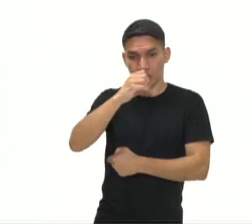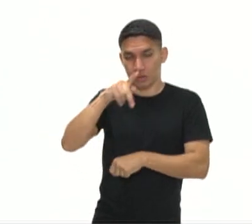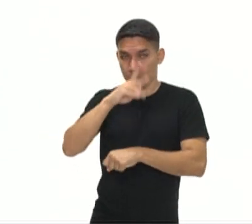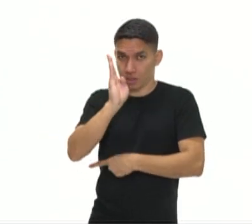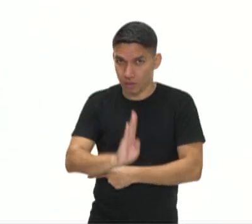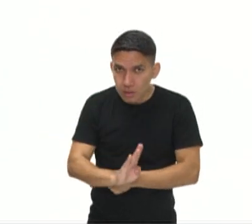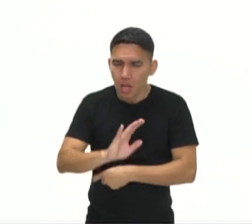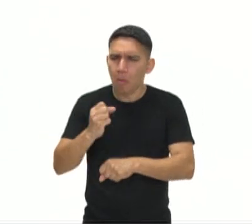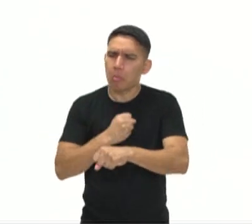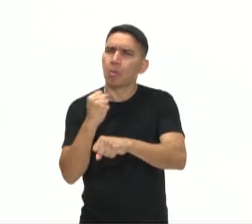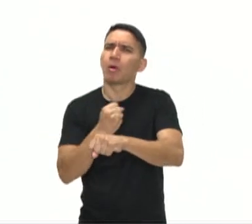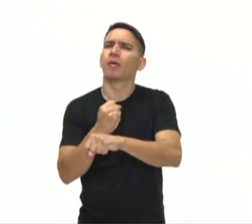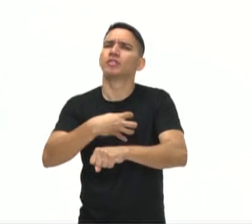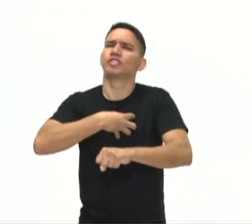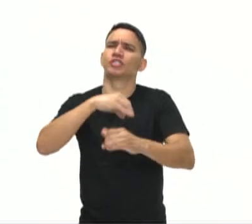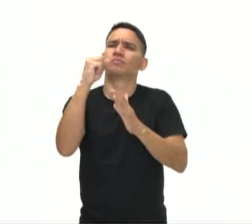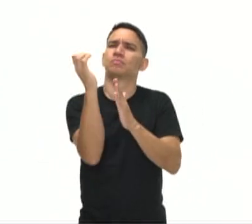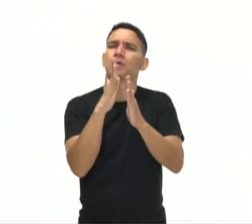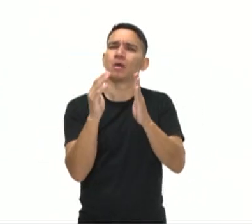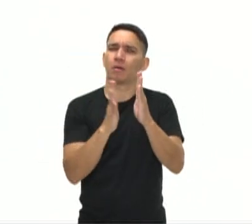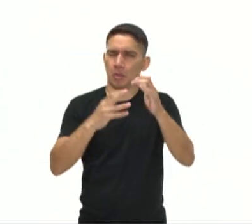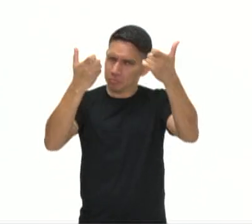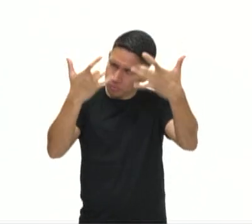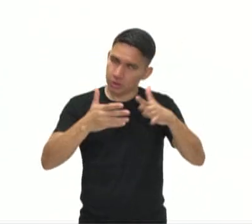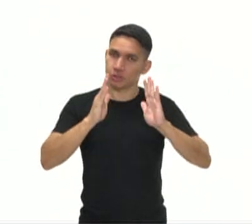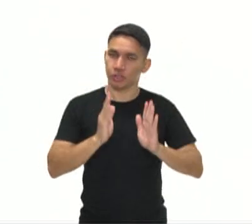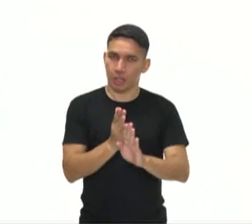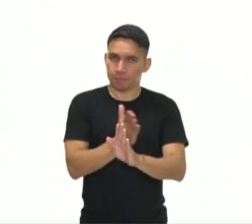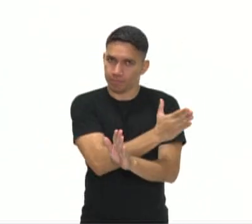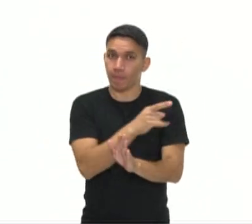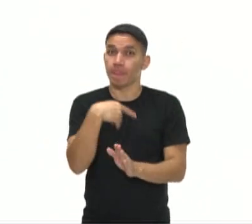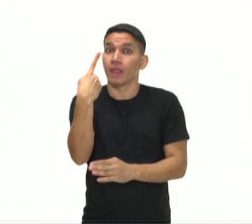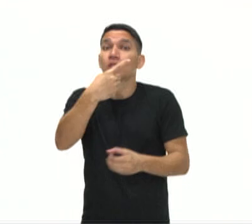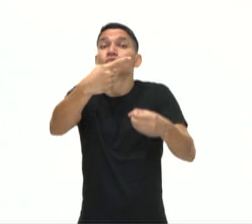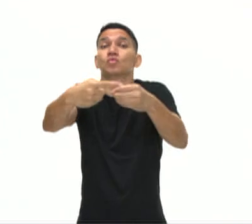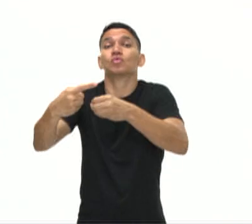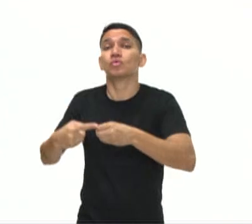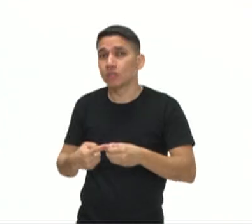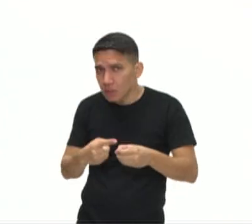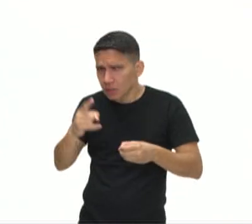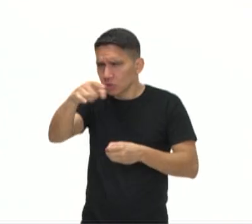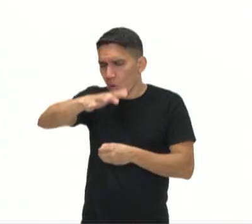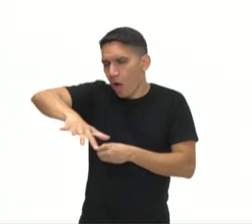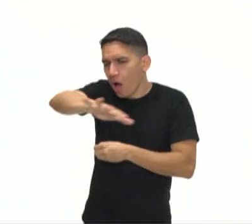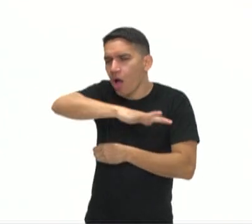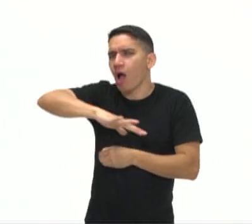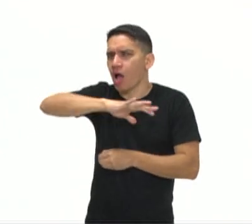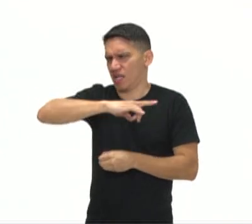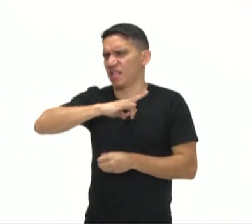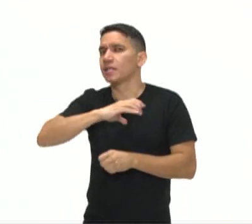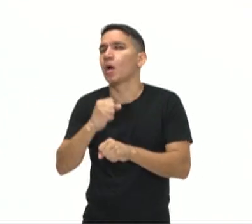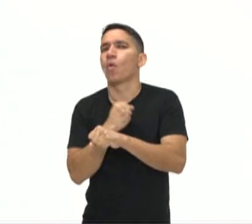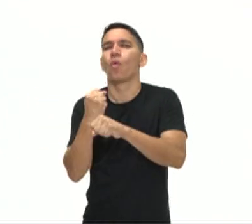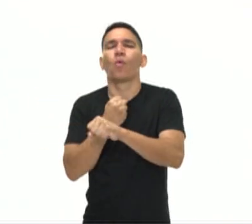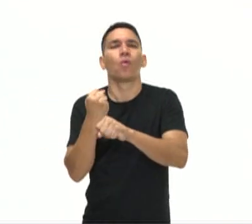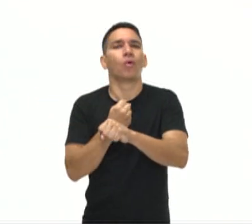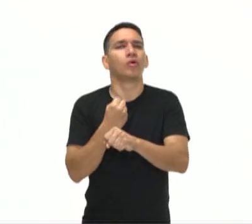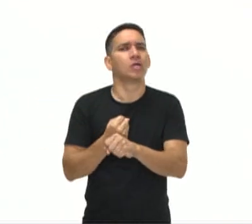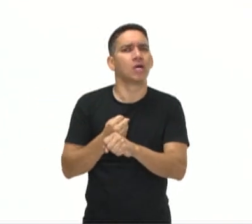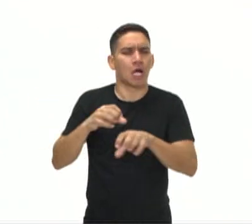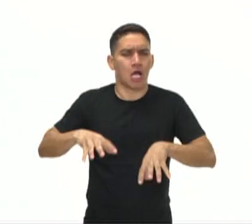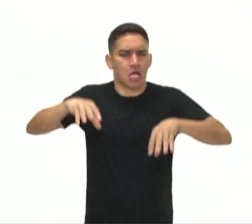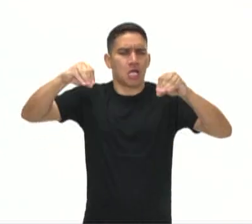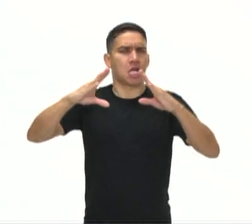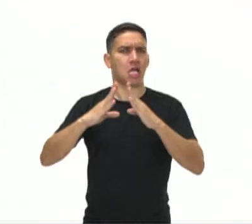estilo barroco, como acabamos de dizer. Em sua cidade, na sua região, existe alguma construção,